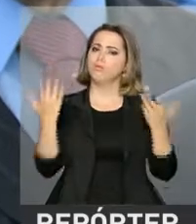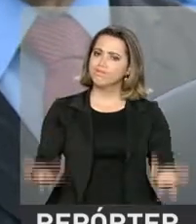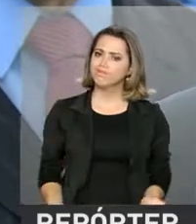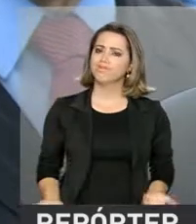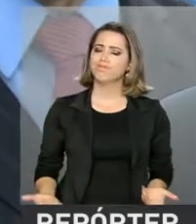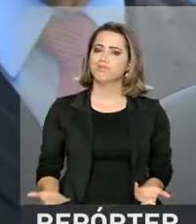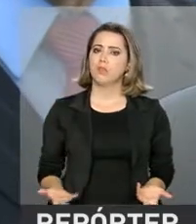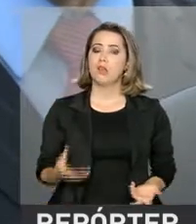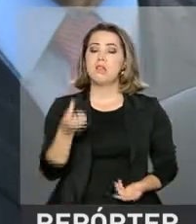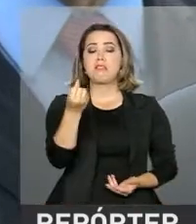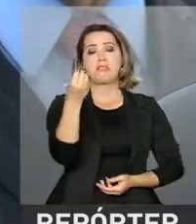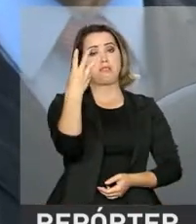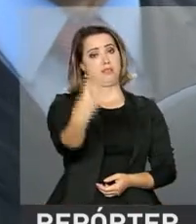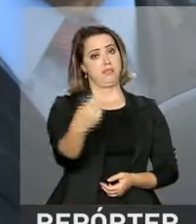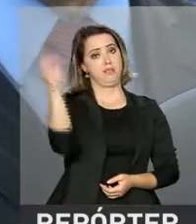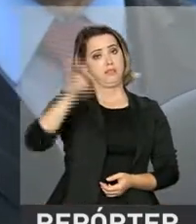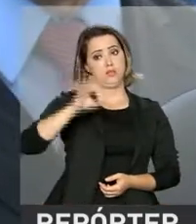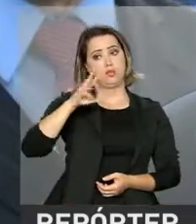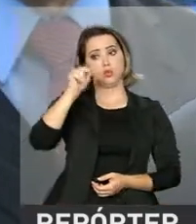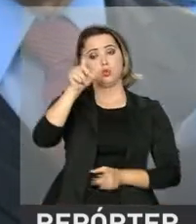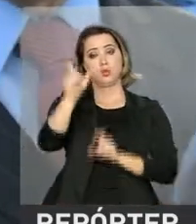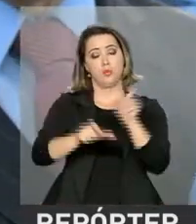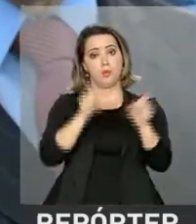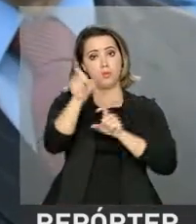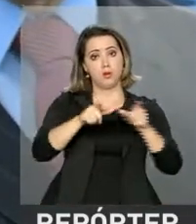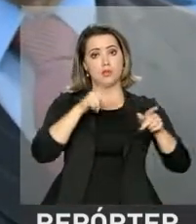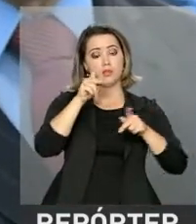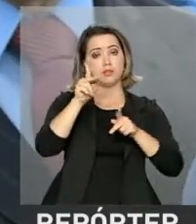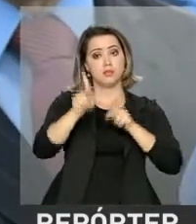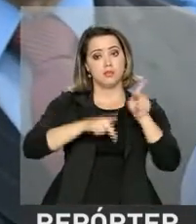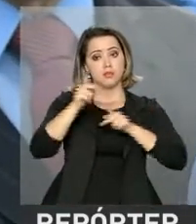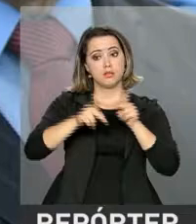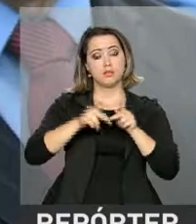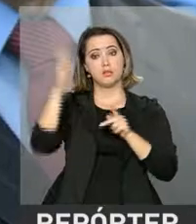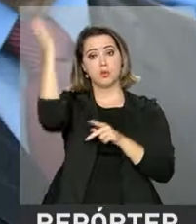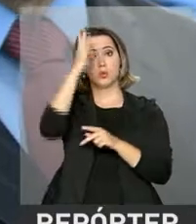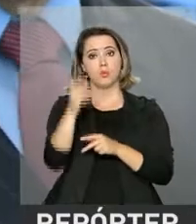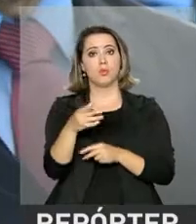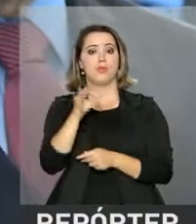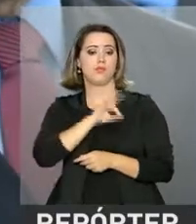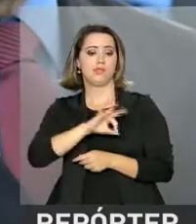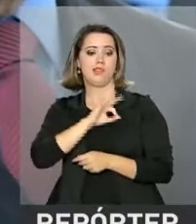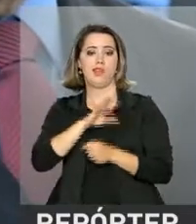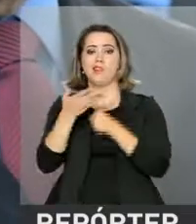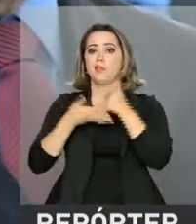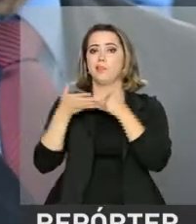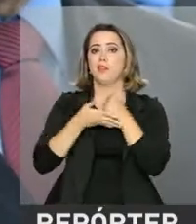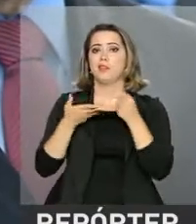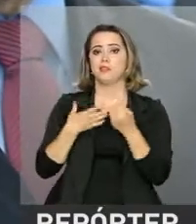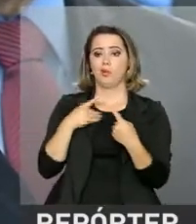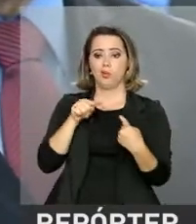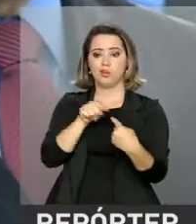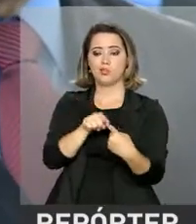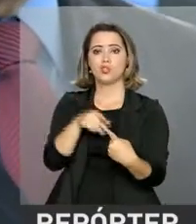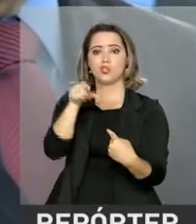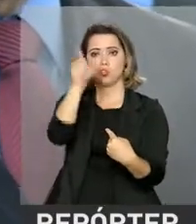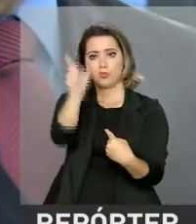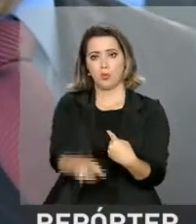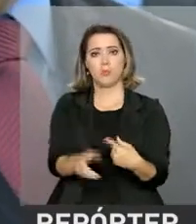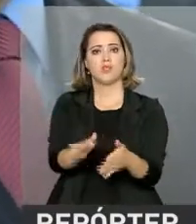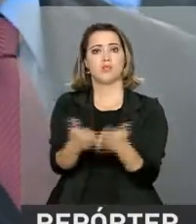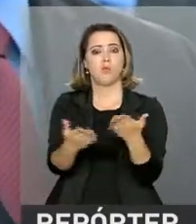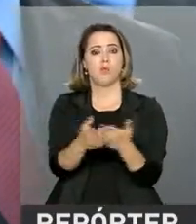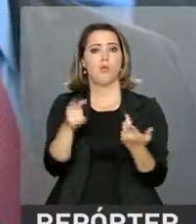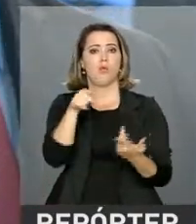porque 63% do povo brasileiro ganha salário mínimo. Portanto, não vai atingir os pobres. Os que resistem e